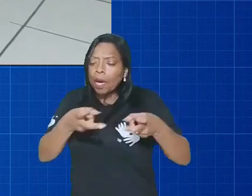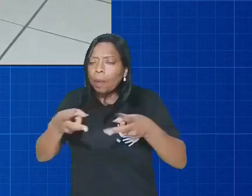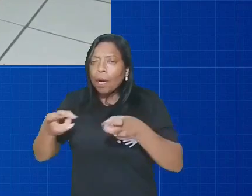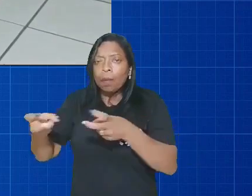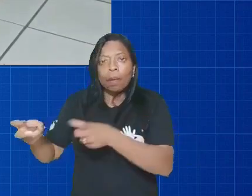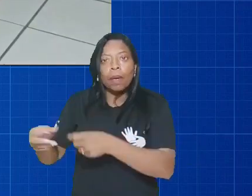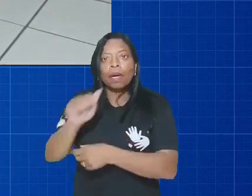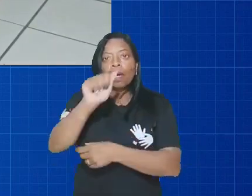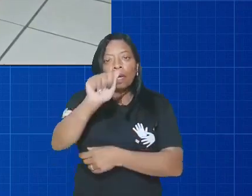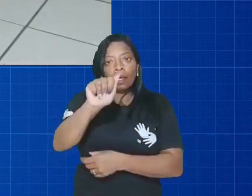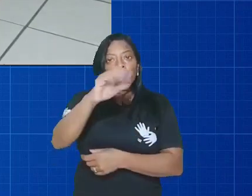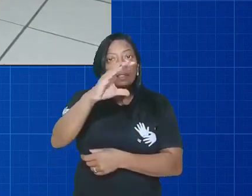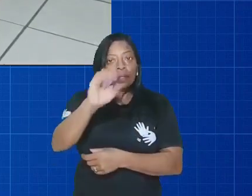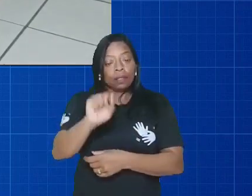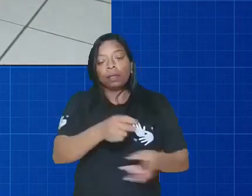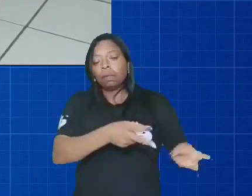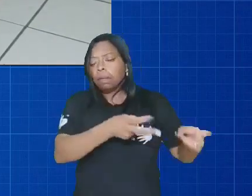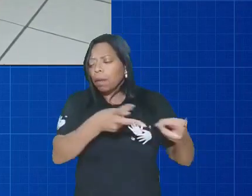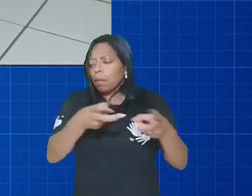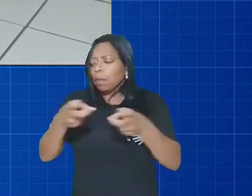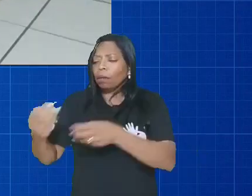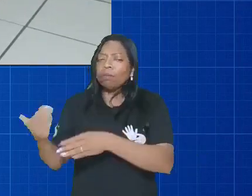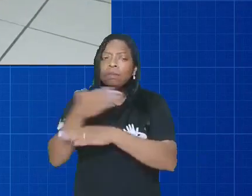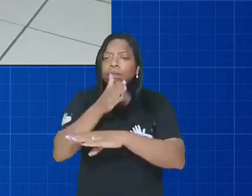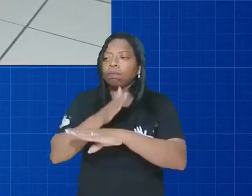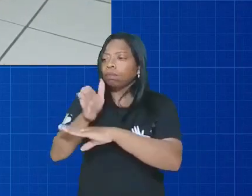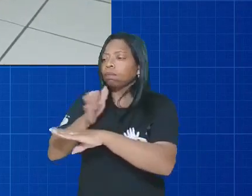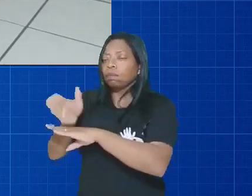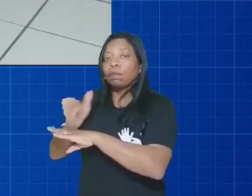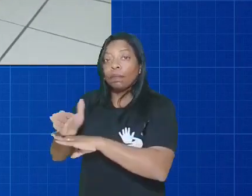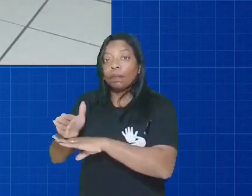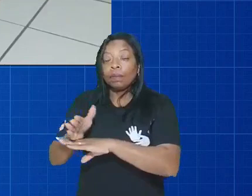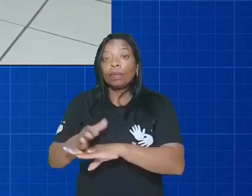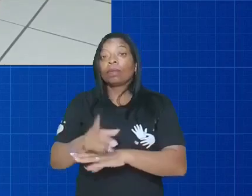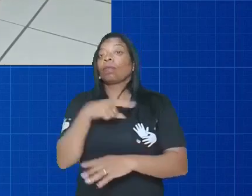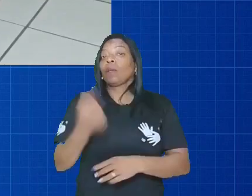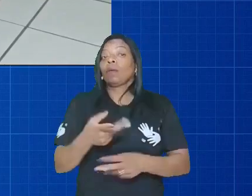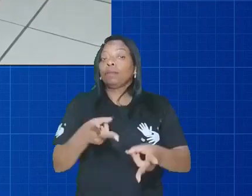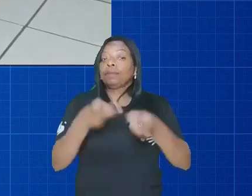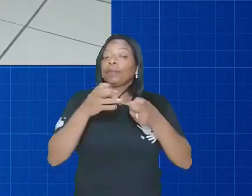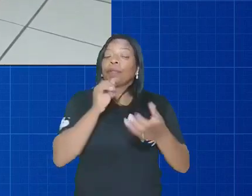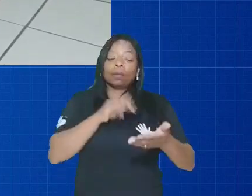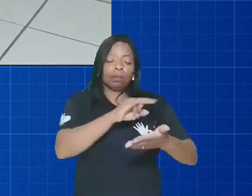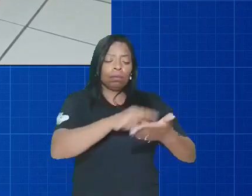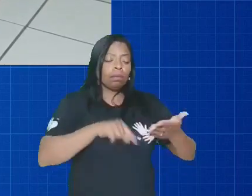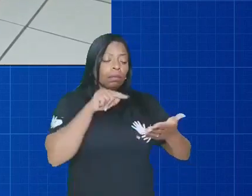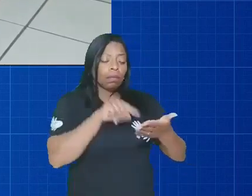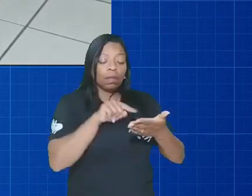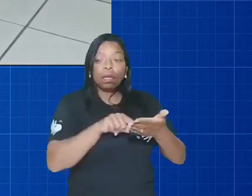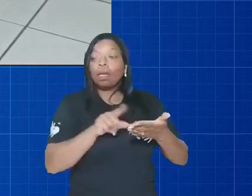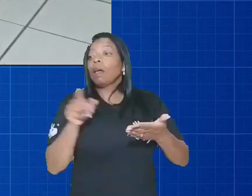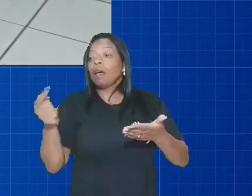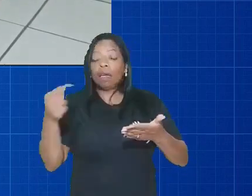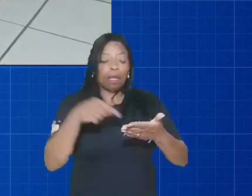nesse cenário, da gente já entender e perceber as primeiras modificações, alterações daquilo que é possível